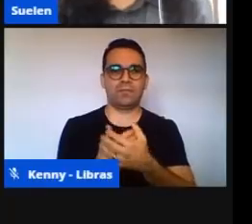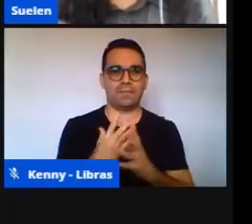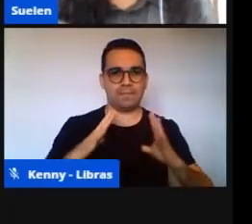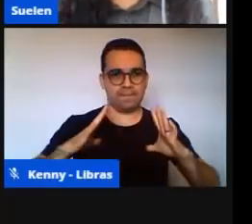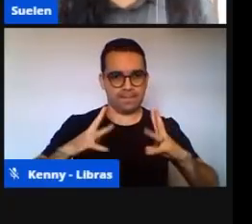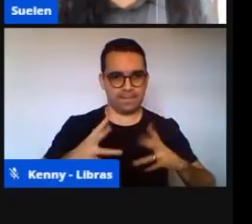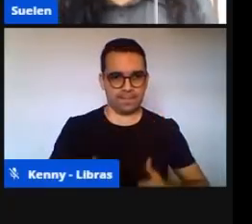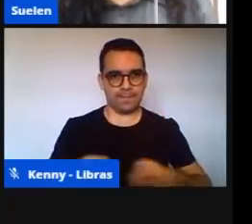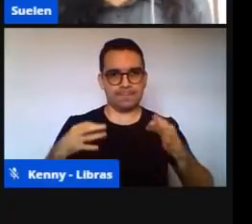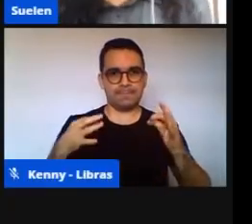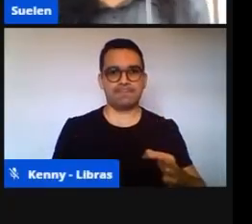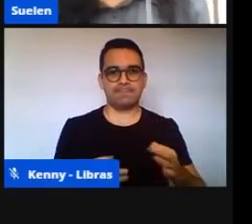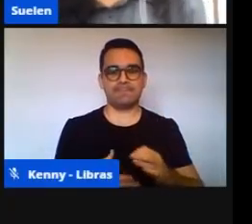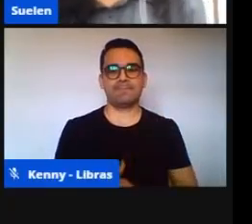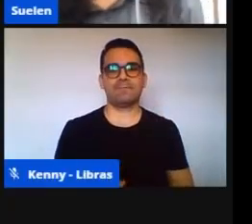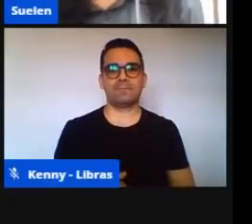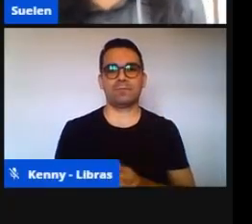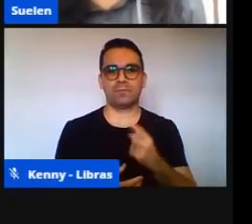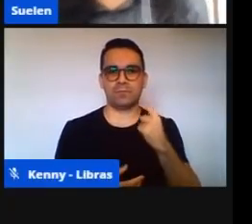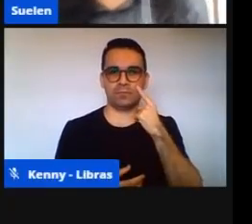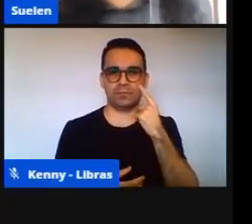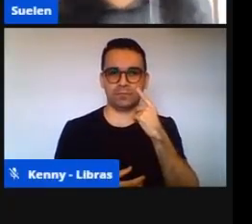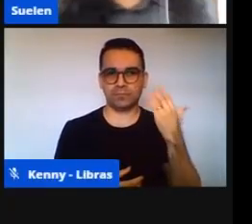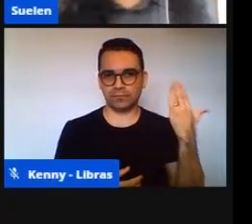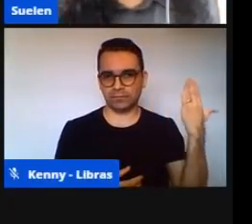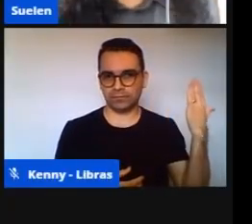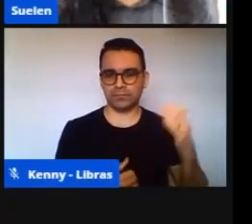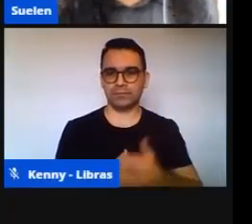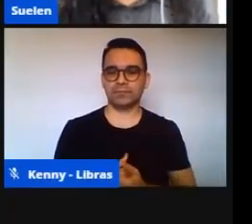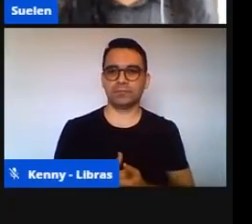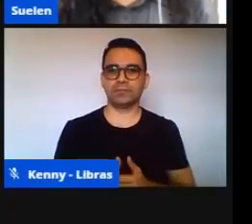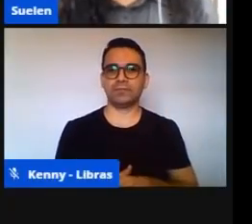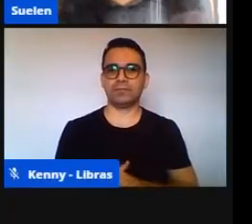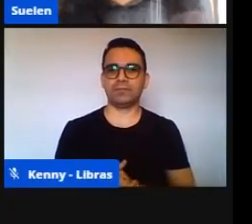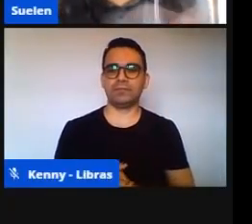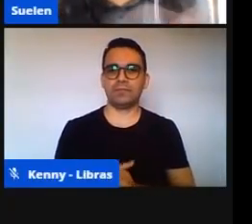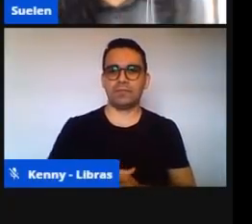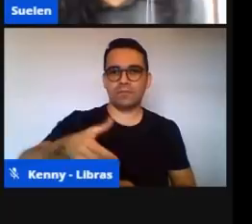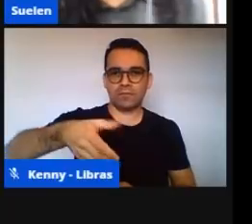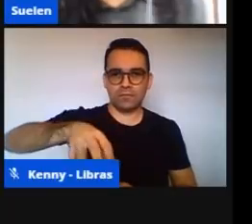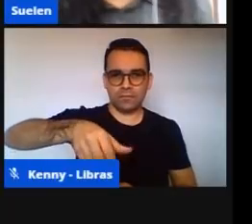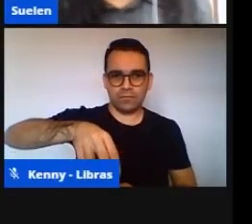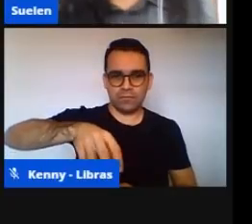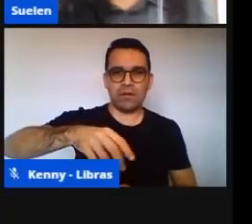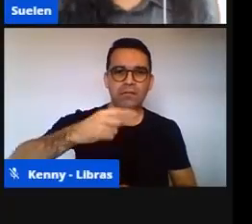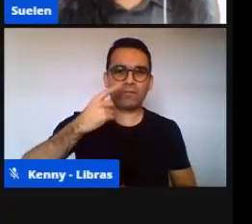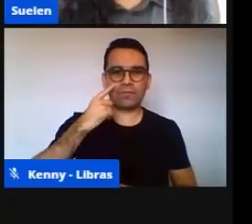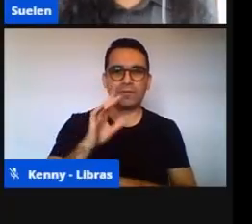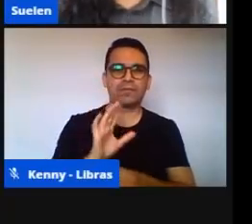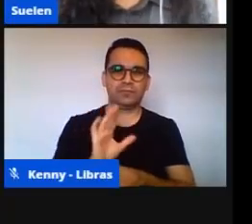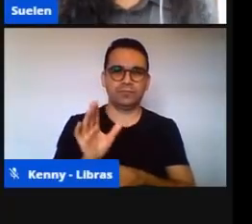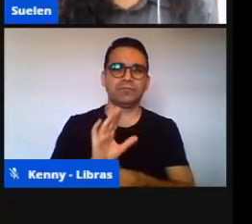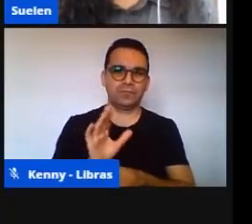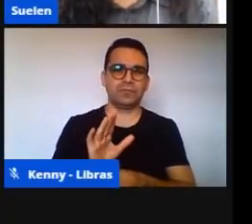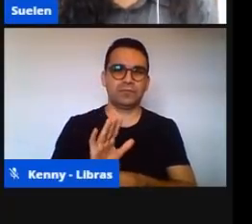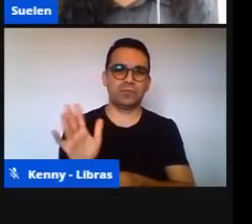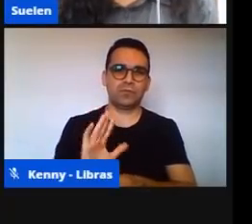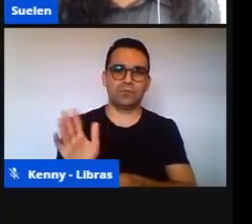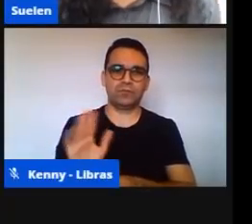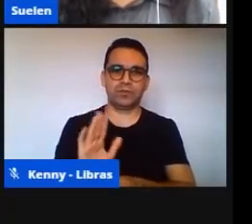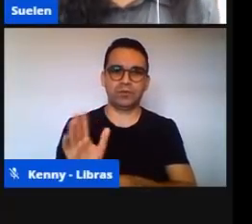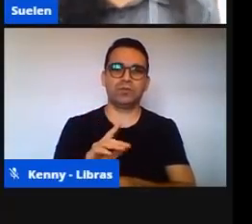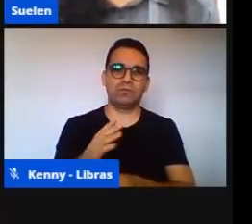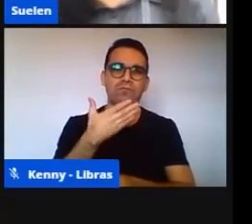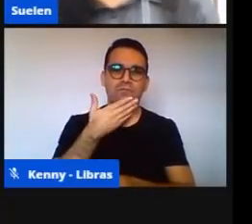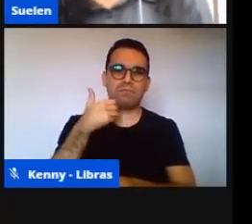vão conseguir verificar todo esse procedimento com mais detalhe. Tá?